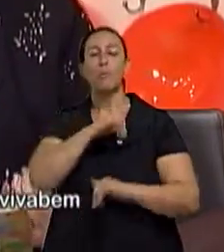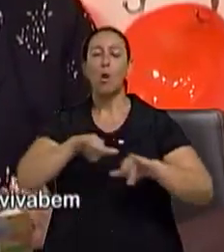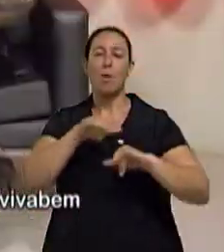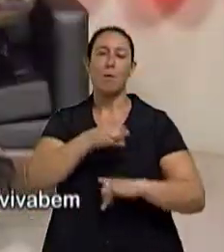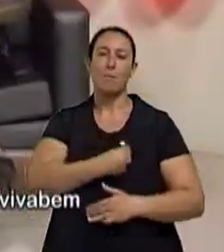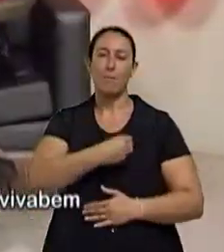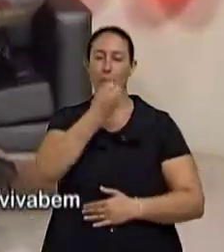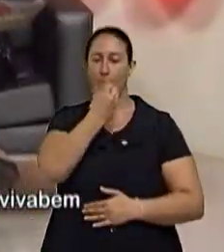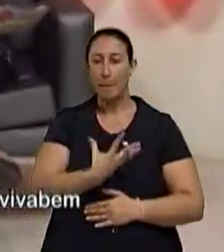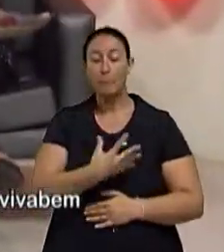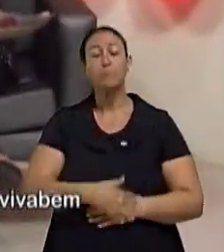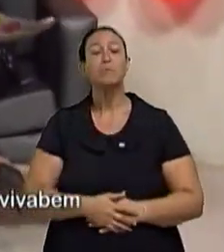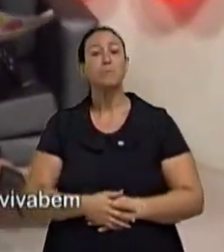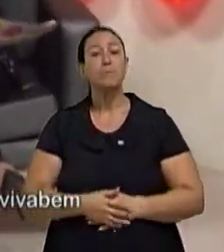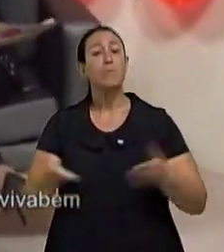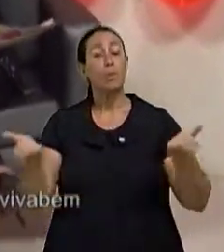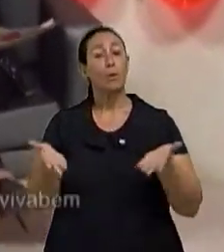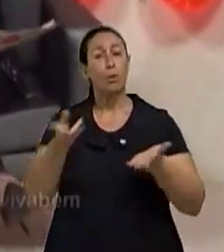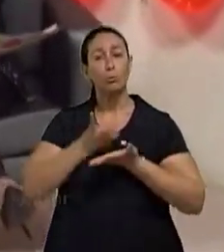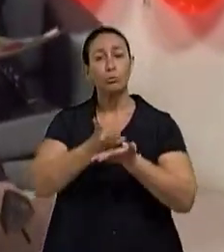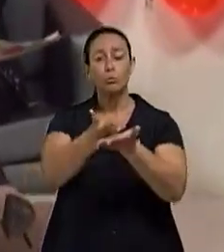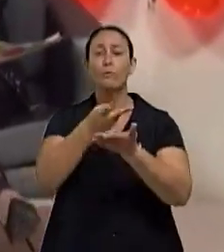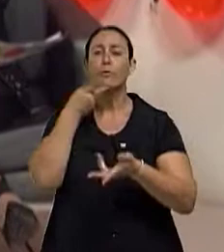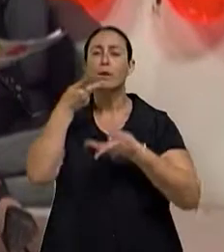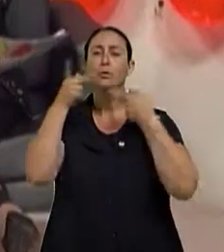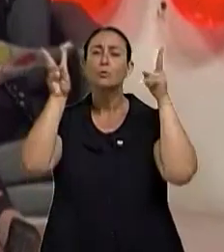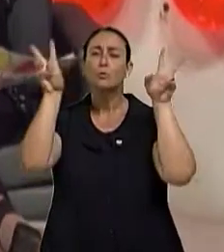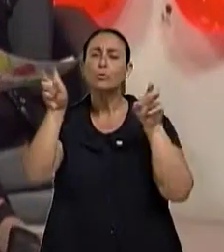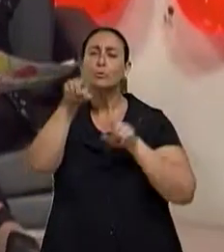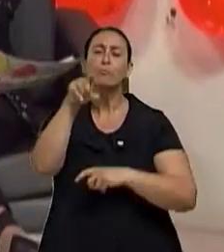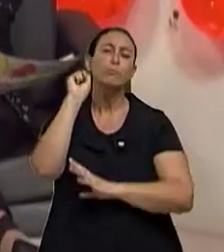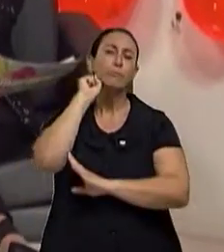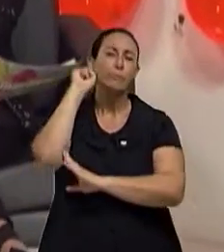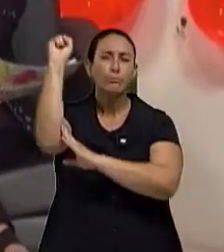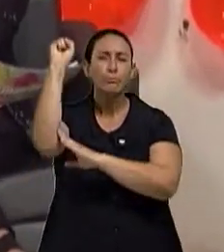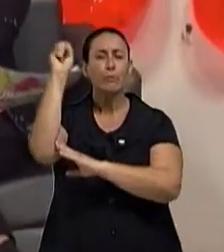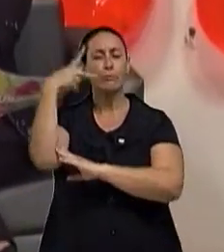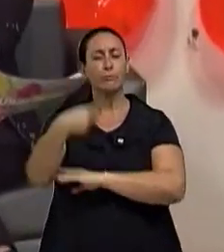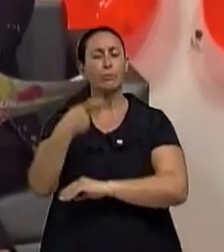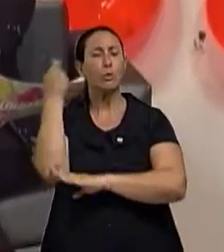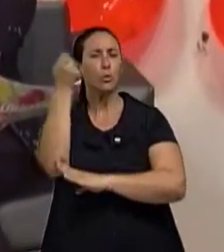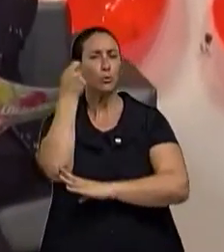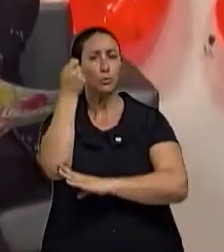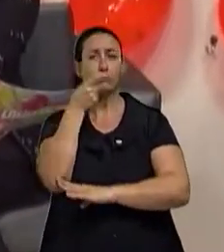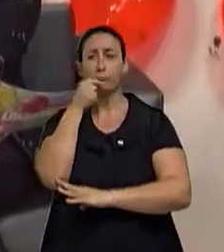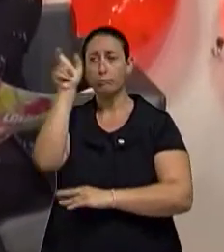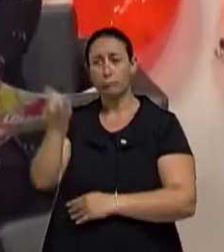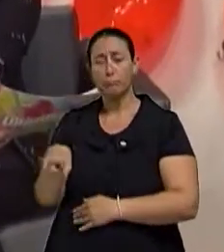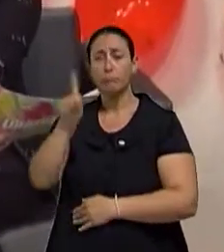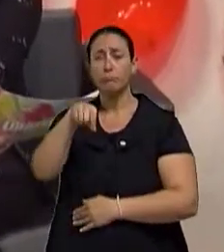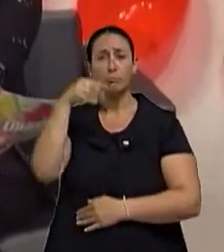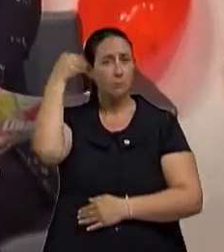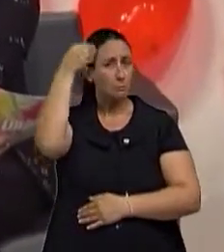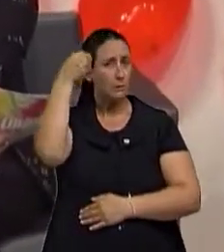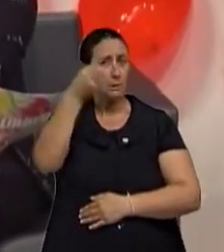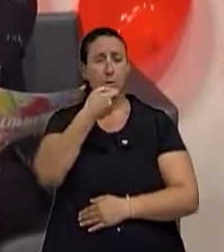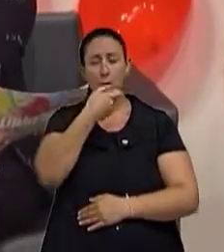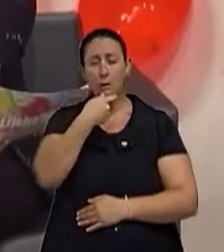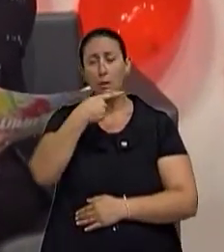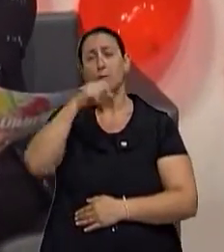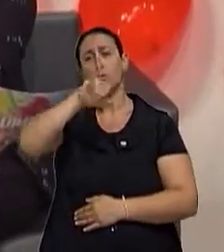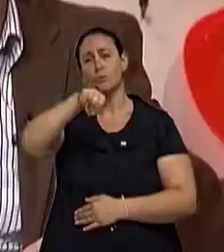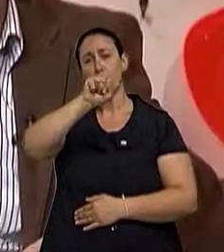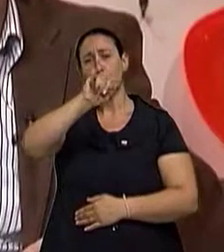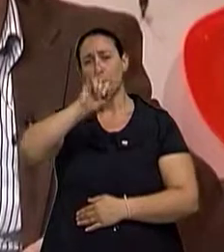facebook.com/programa Viva Bem. Continuamos a nossa conversa sobre suicídio no Rio Grande do Sul com o psiquiatra Jair Segal, médico do Hospital